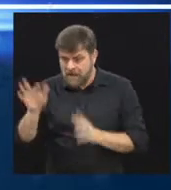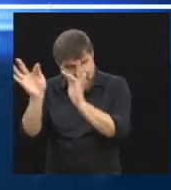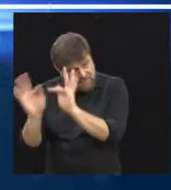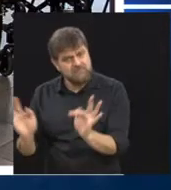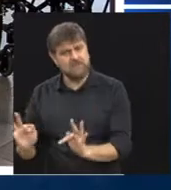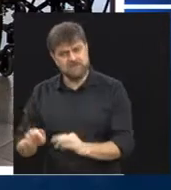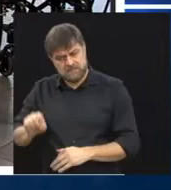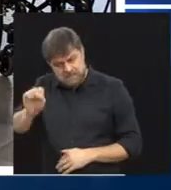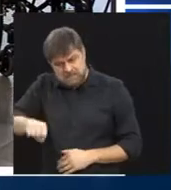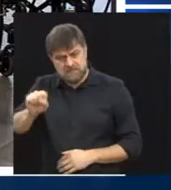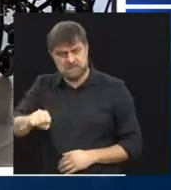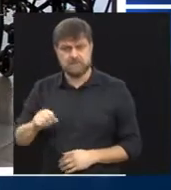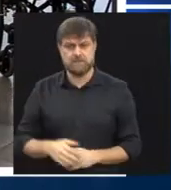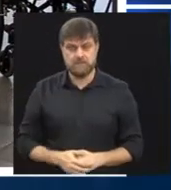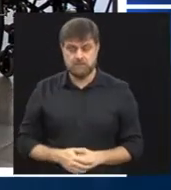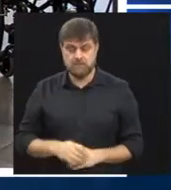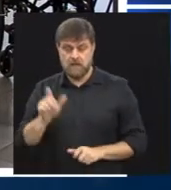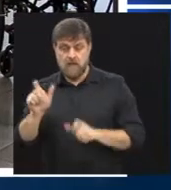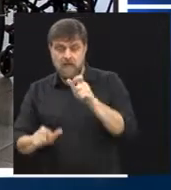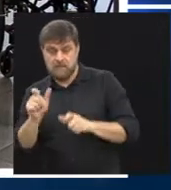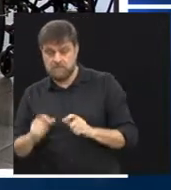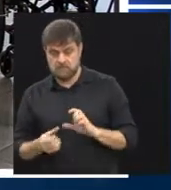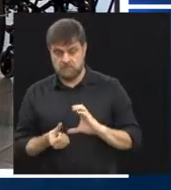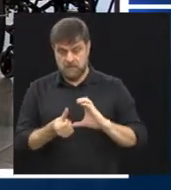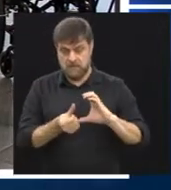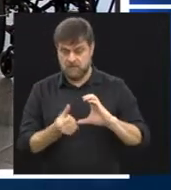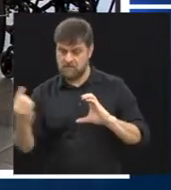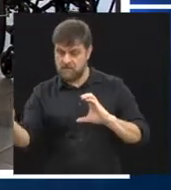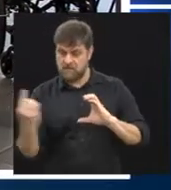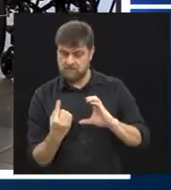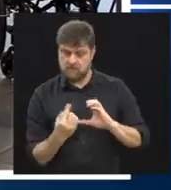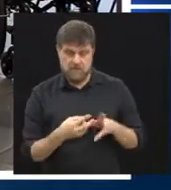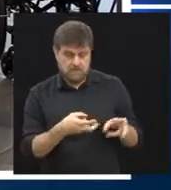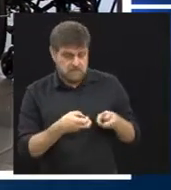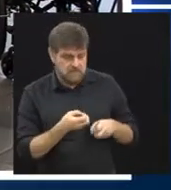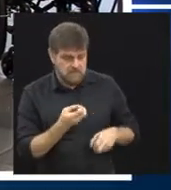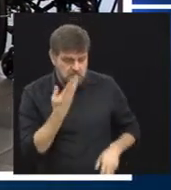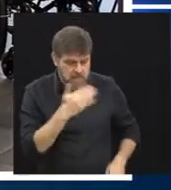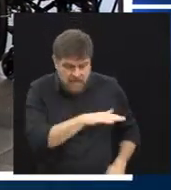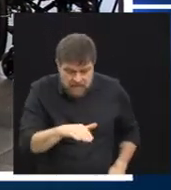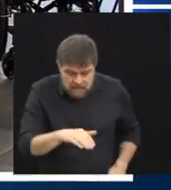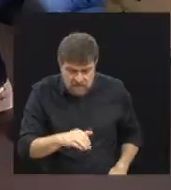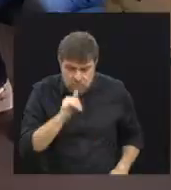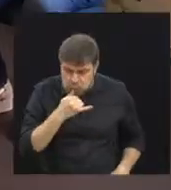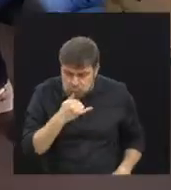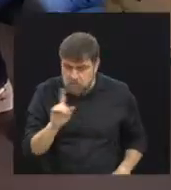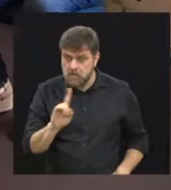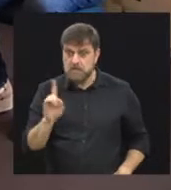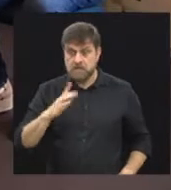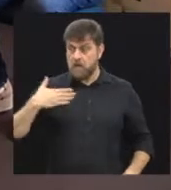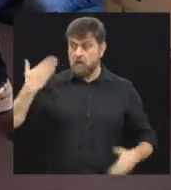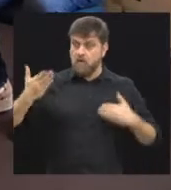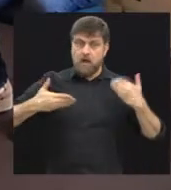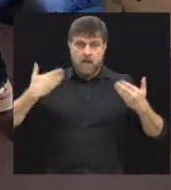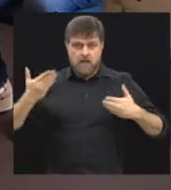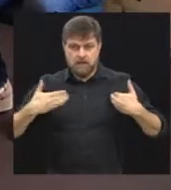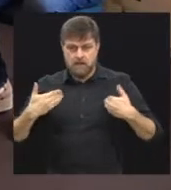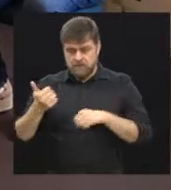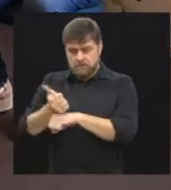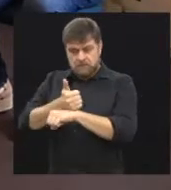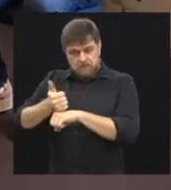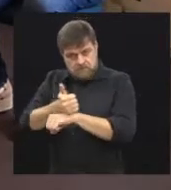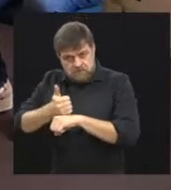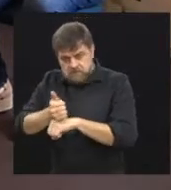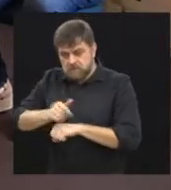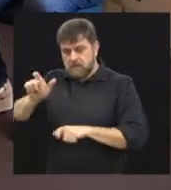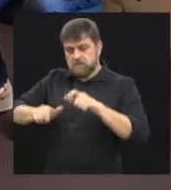feliz. Quando as pessoas chegam aqui e acham que nossas crianças são tristes, não. Todos são alegres. E nossas técnicas, todas